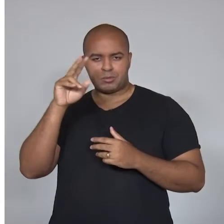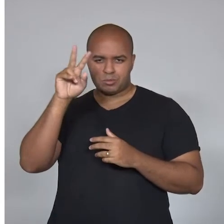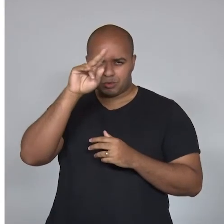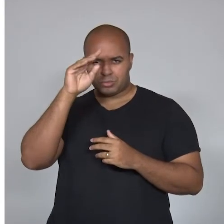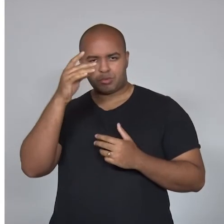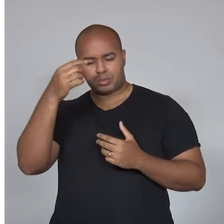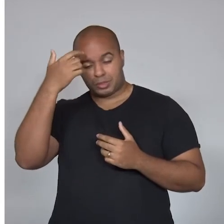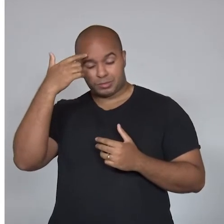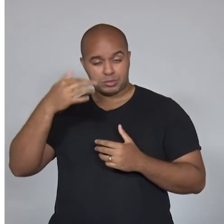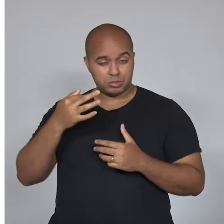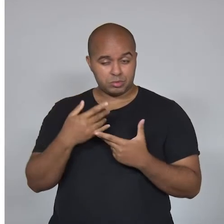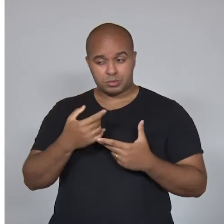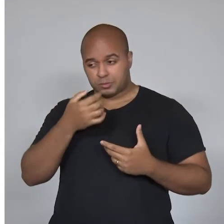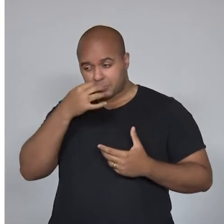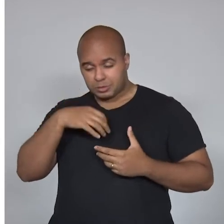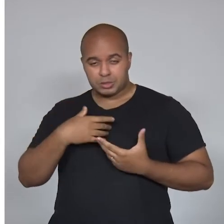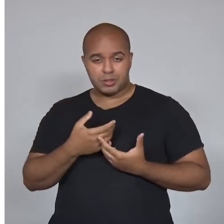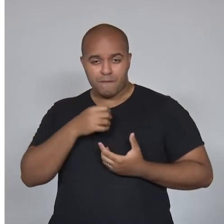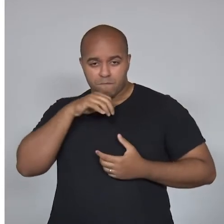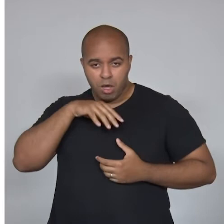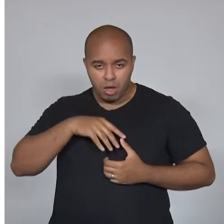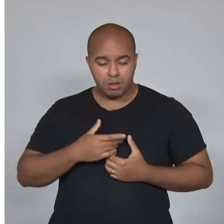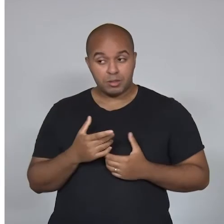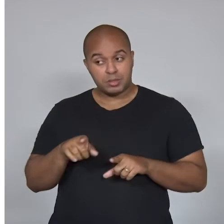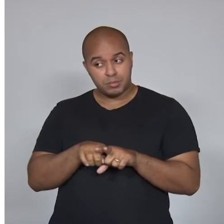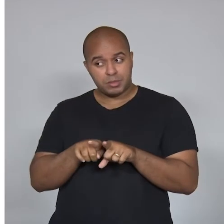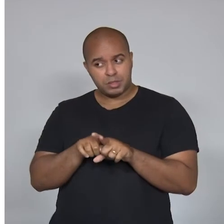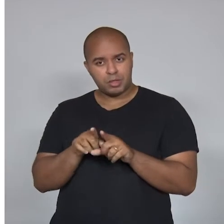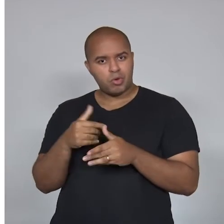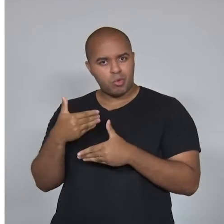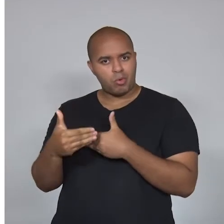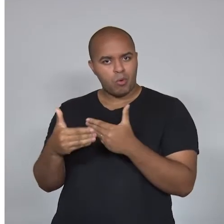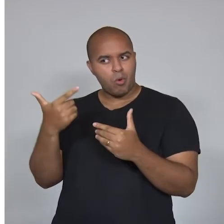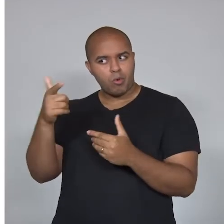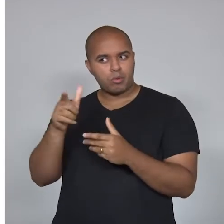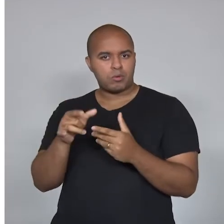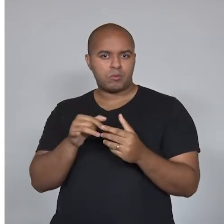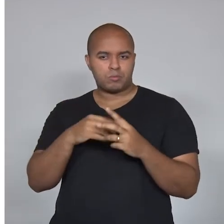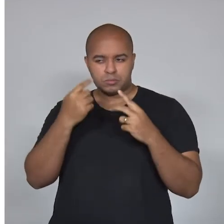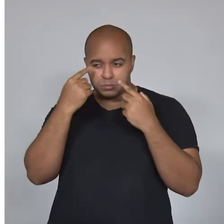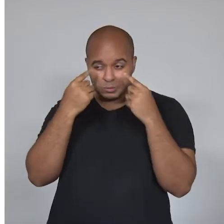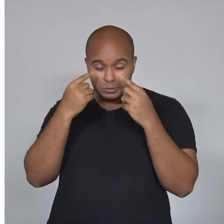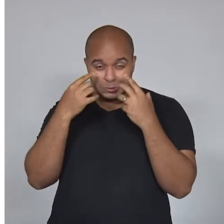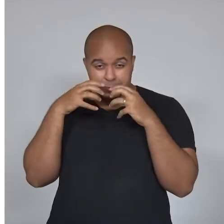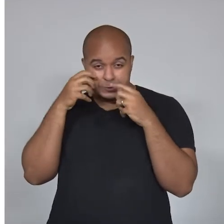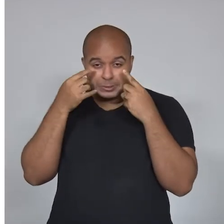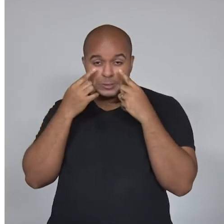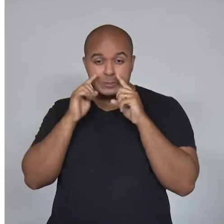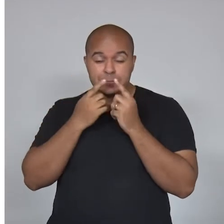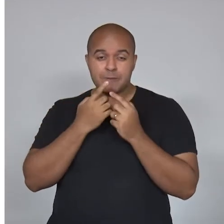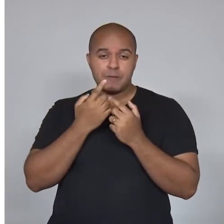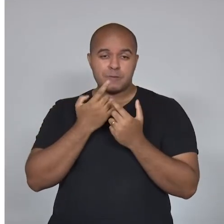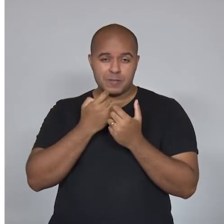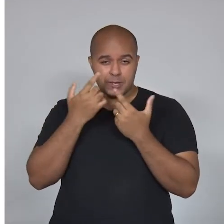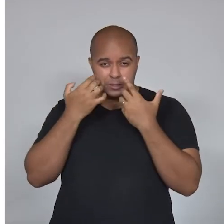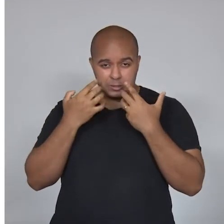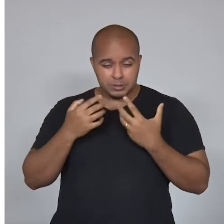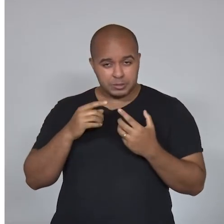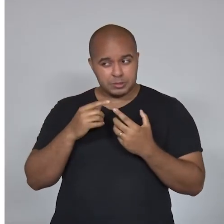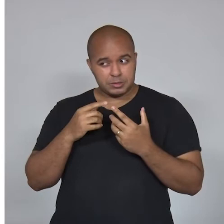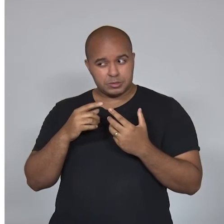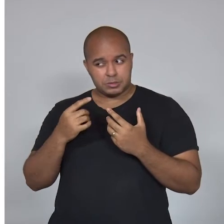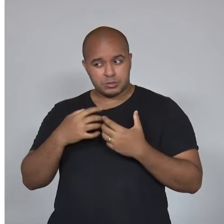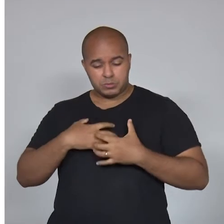dor de cabeça, congestão, vômito, até mais extremos, como hemorragia dos olhos e ou dos ouvidos.